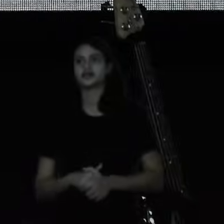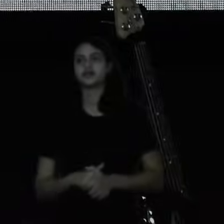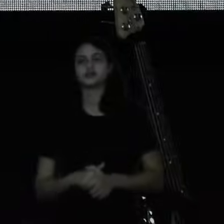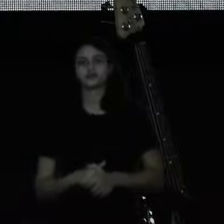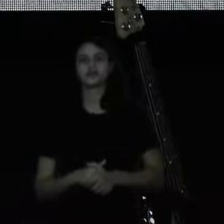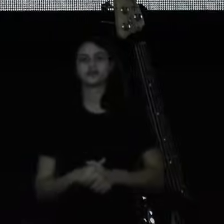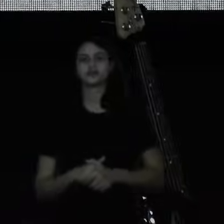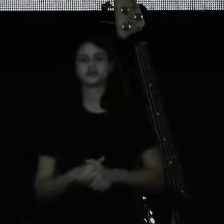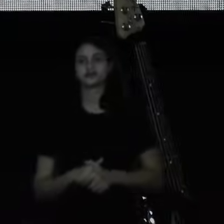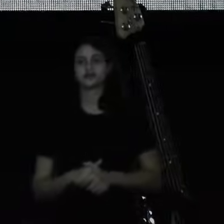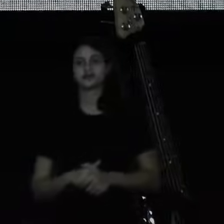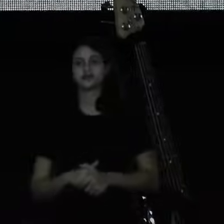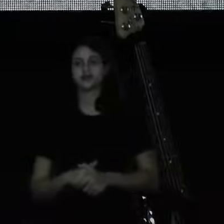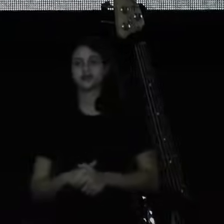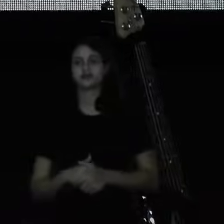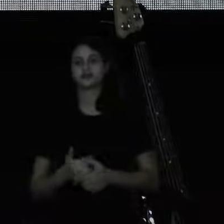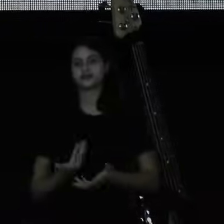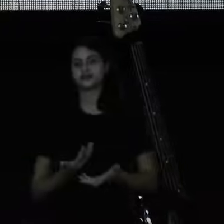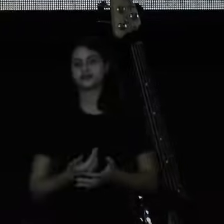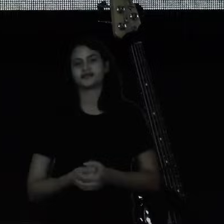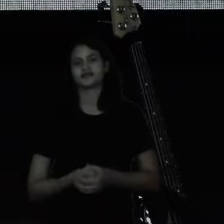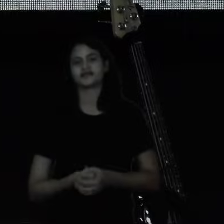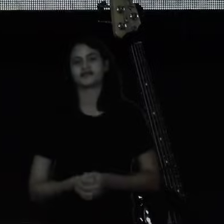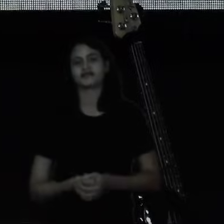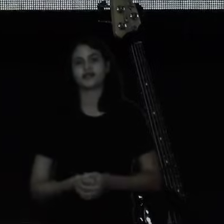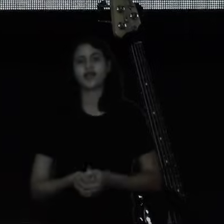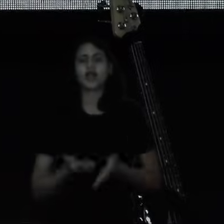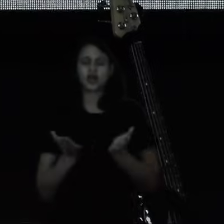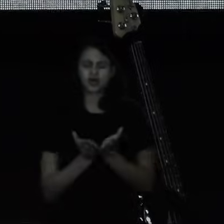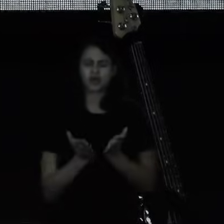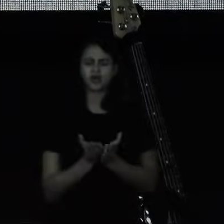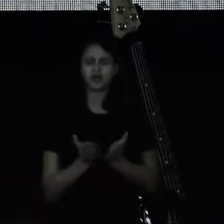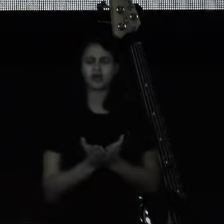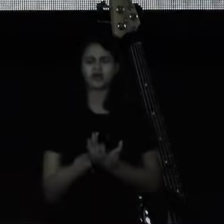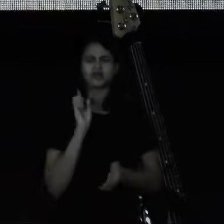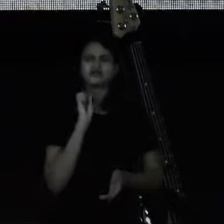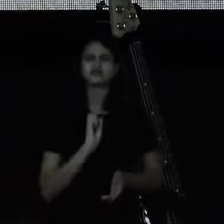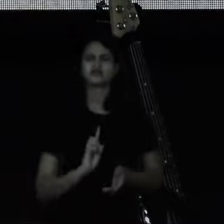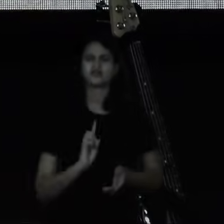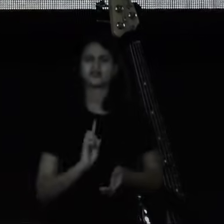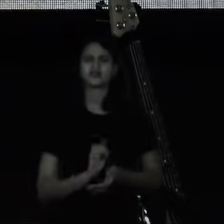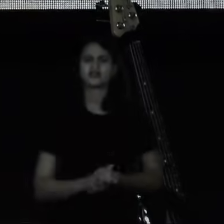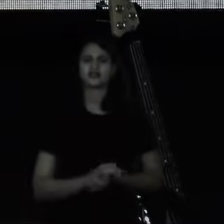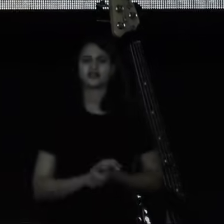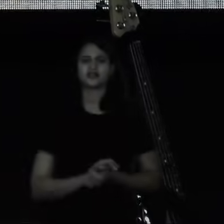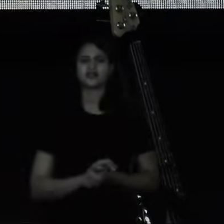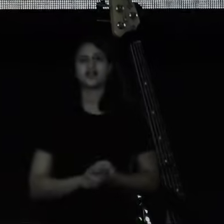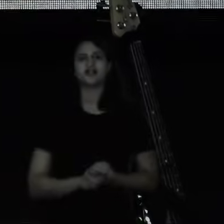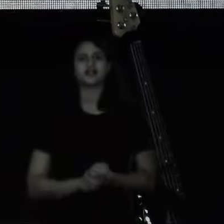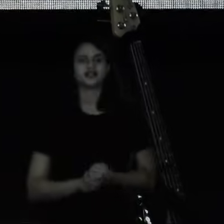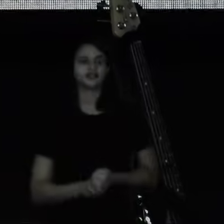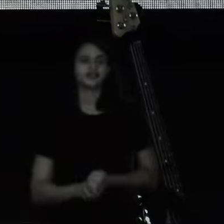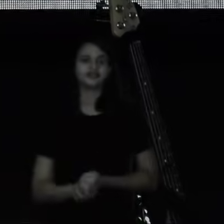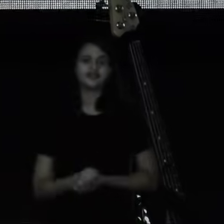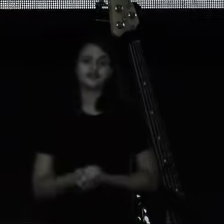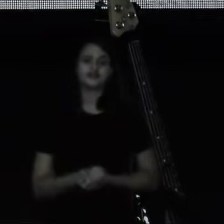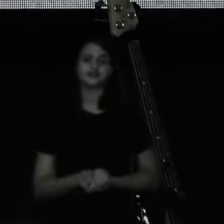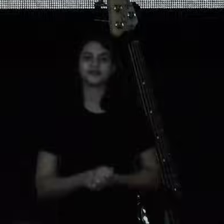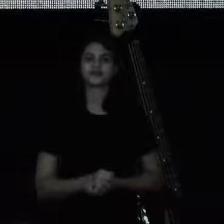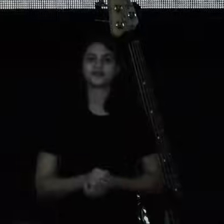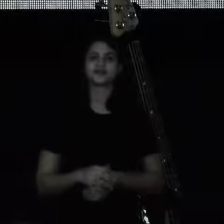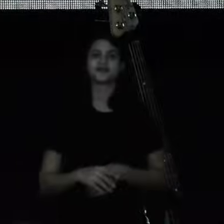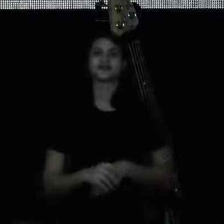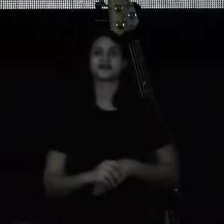Há um livro, ele é um livro em inglês, chamado The Hidden Price of Greatness, O Preço Escondido